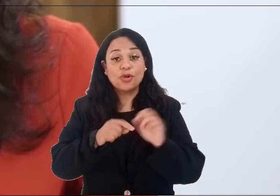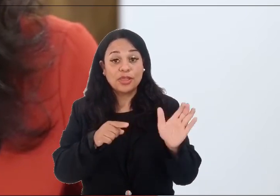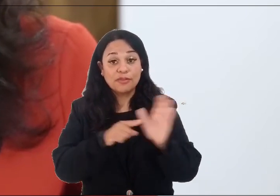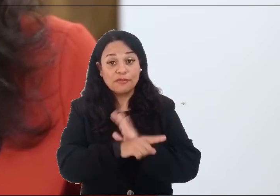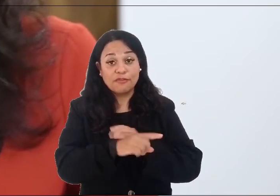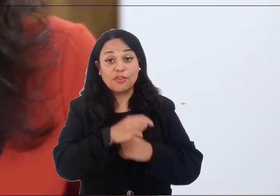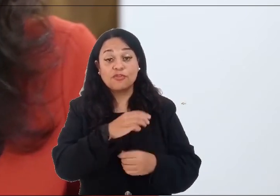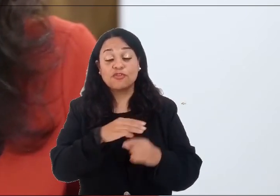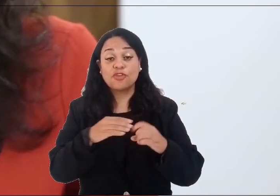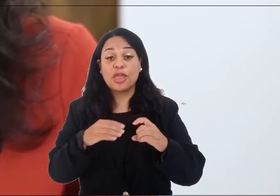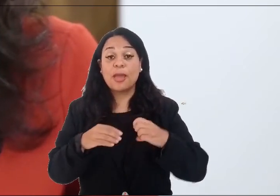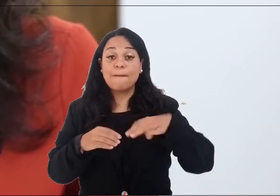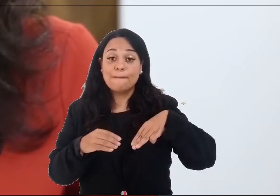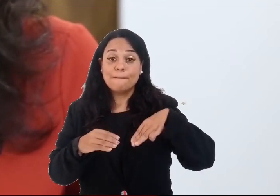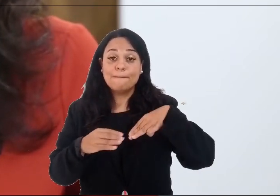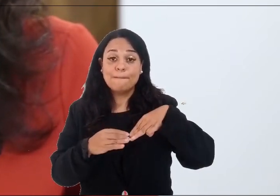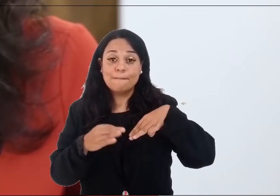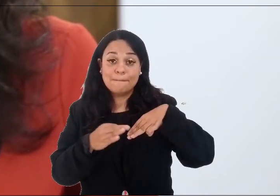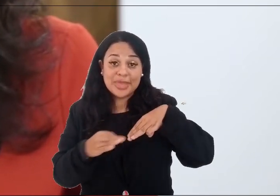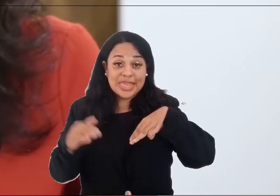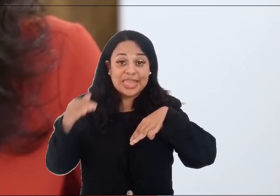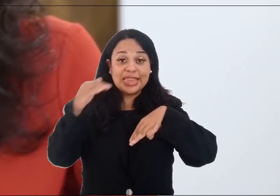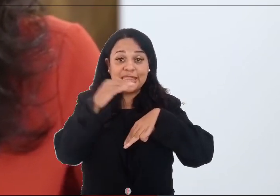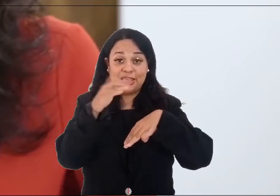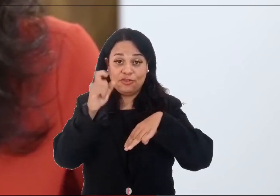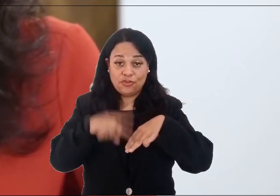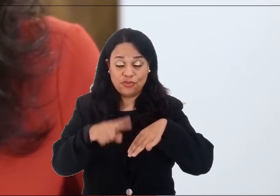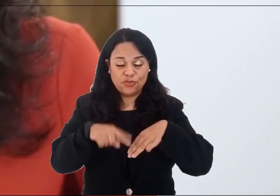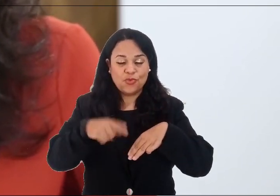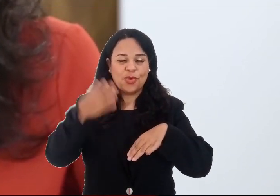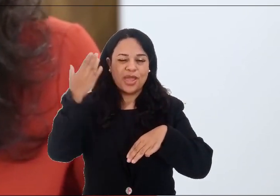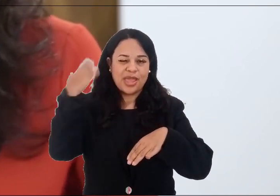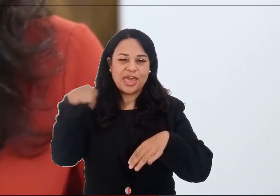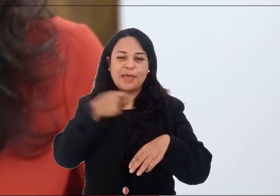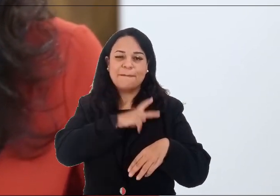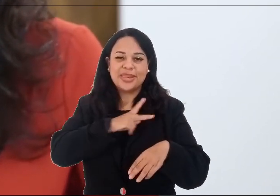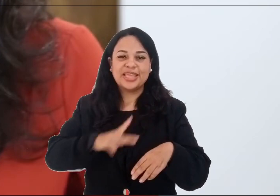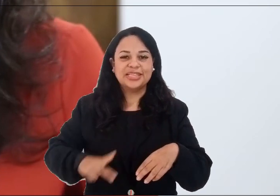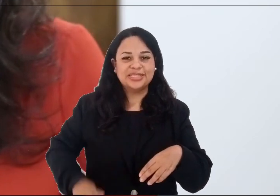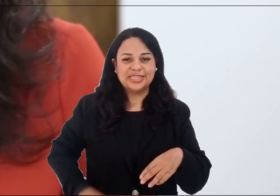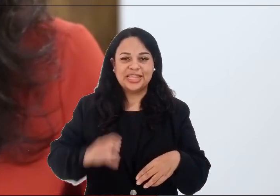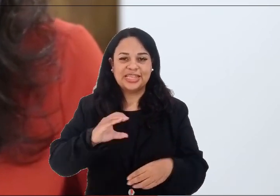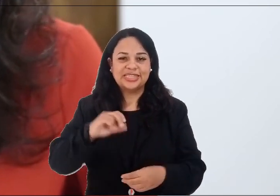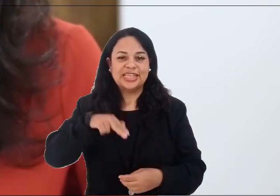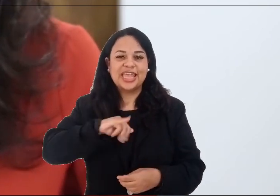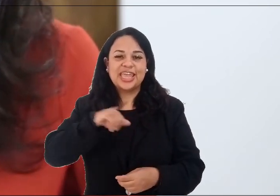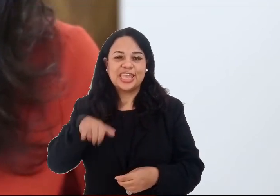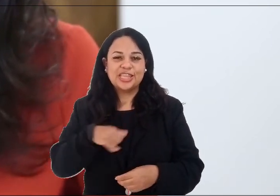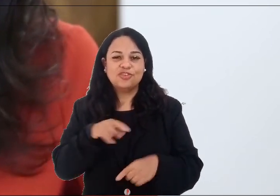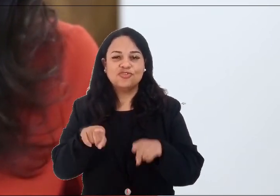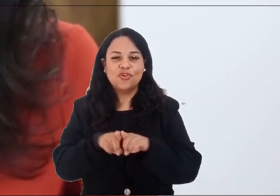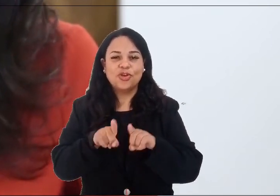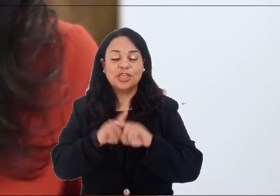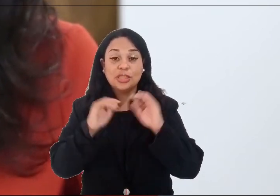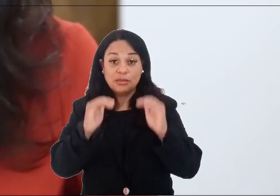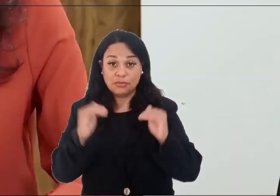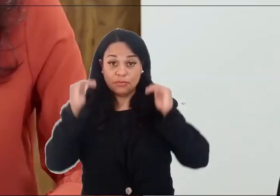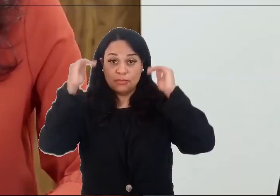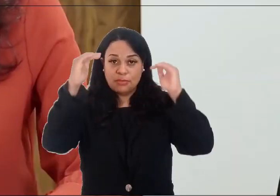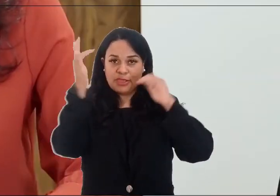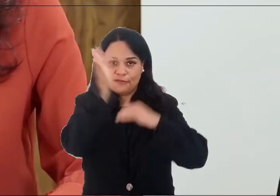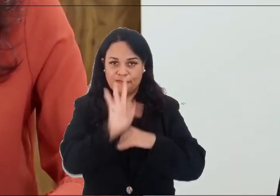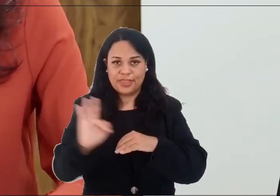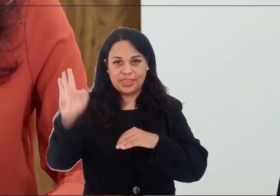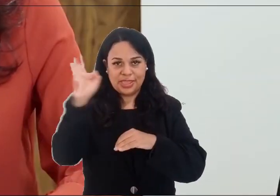César Peluso, que na época era presidente do CNJ e do Supremo Tribunal Federal, e vem a Resolução 125 de 2010